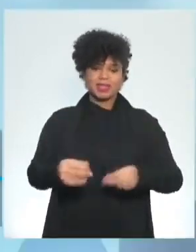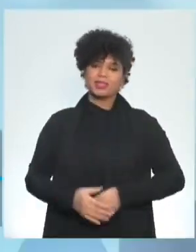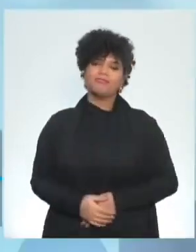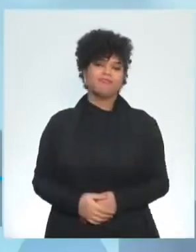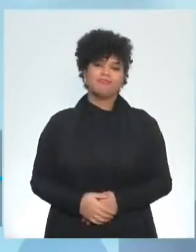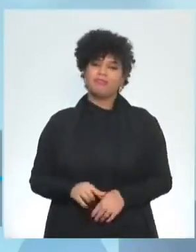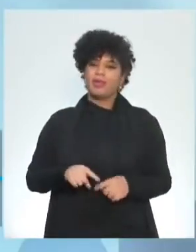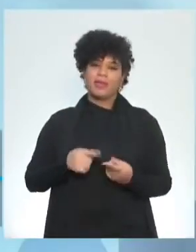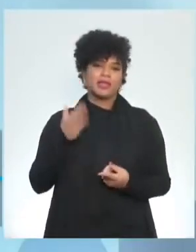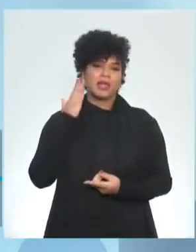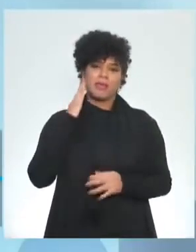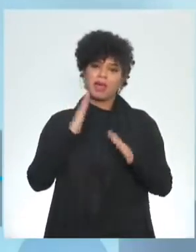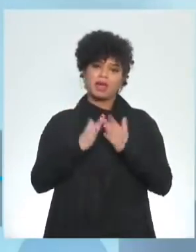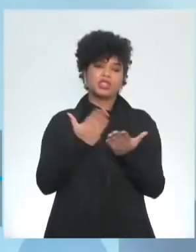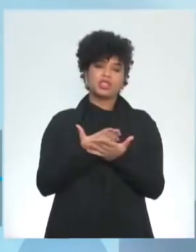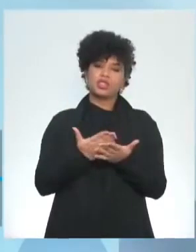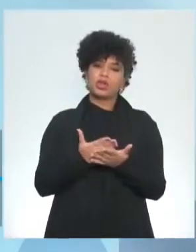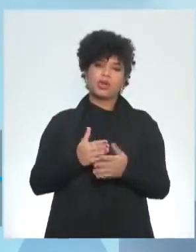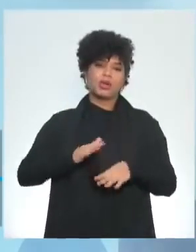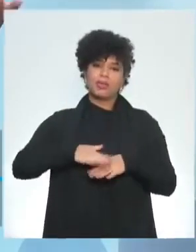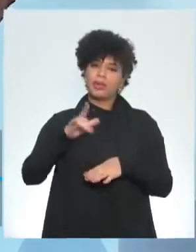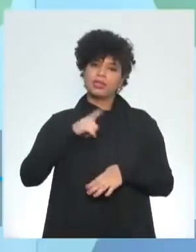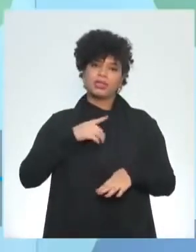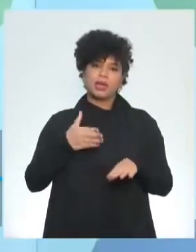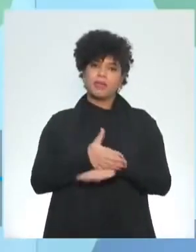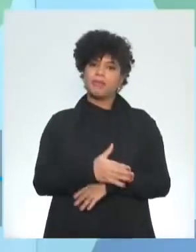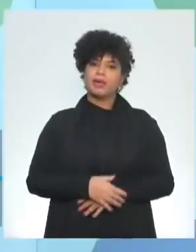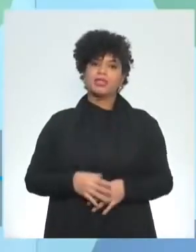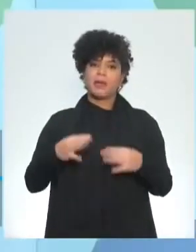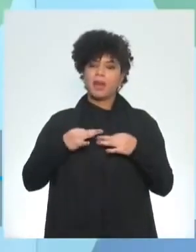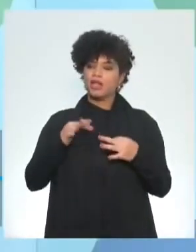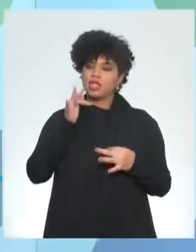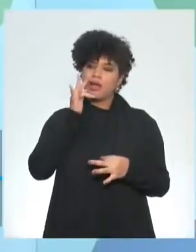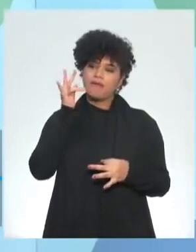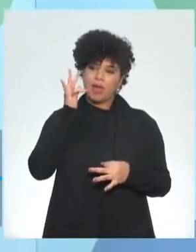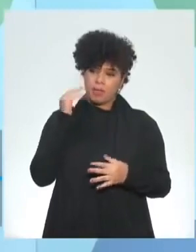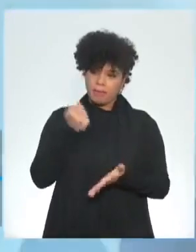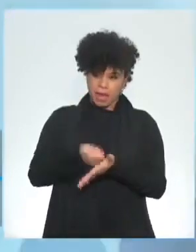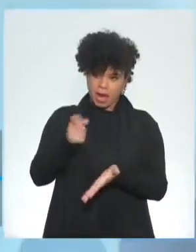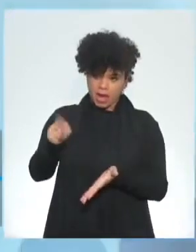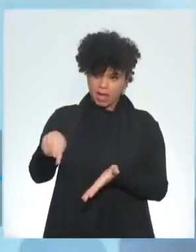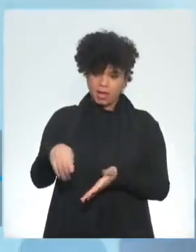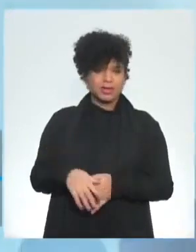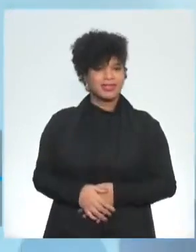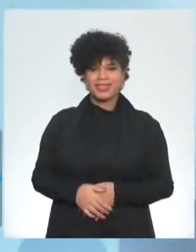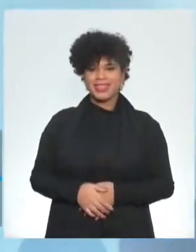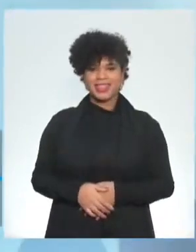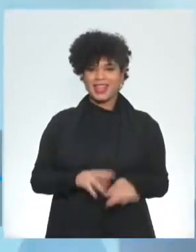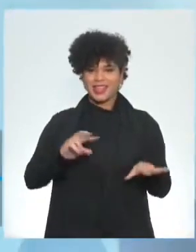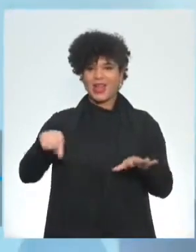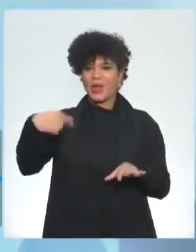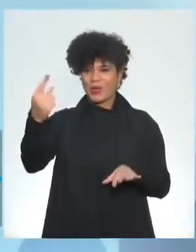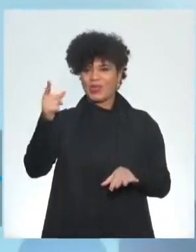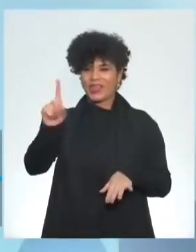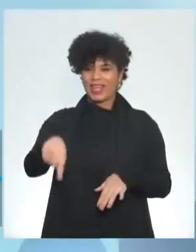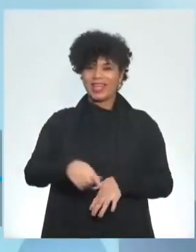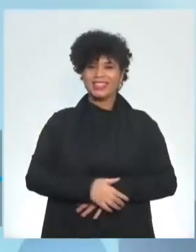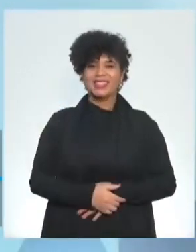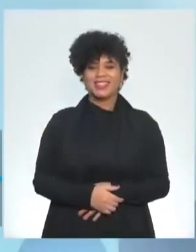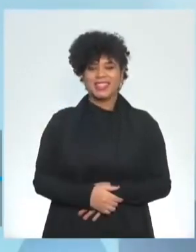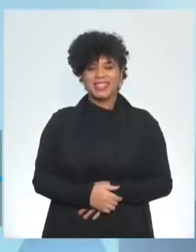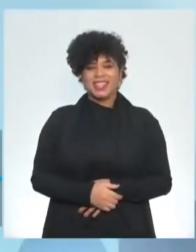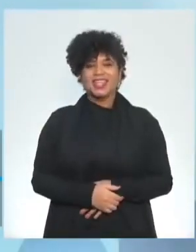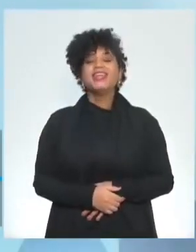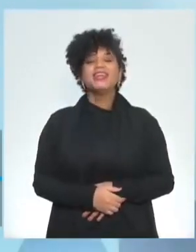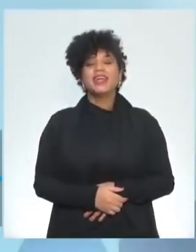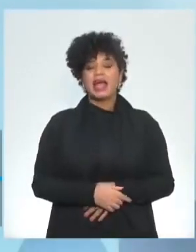aqui qual a escola que teve mais participação dos estudantes. Então, patrocínio Fábio. vamos ter que deixar para a próxima etapa aí, né? Mas olha, a